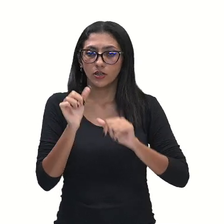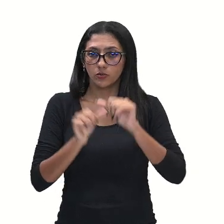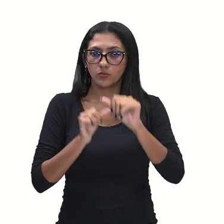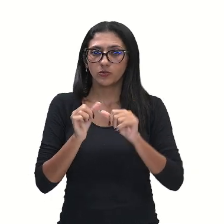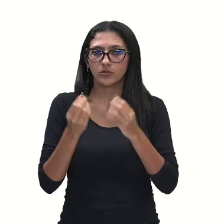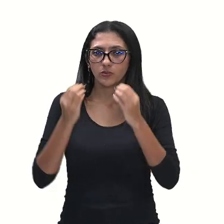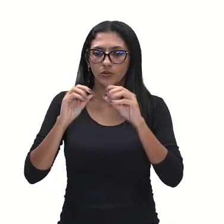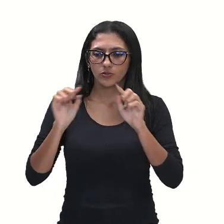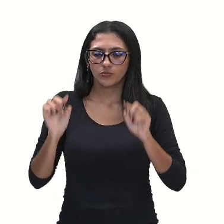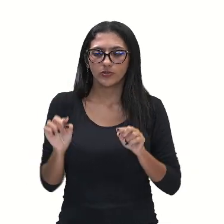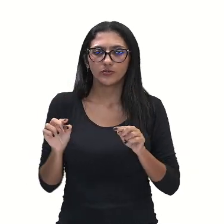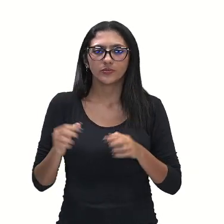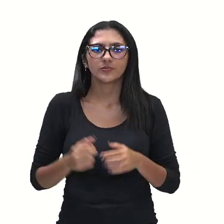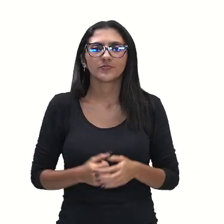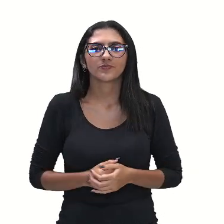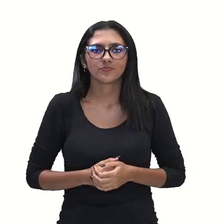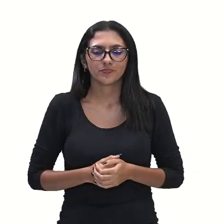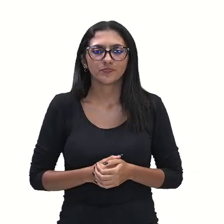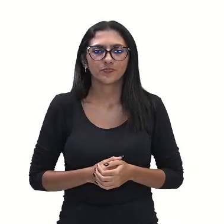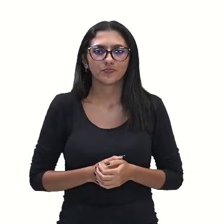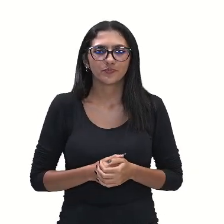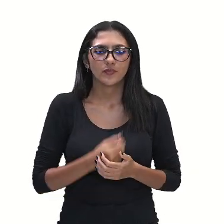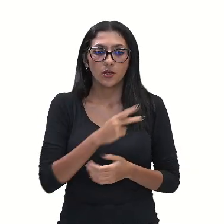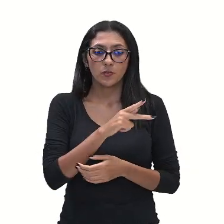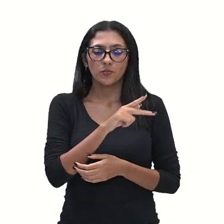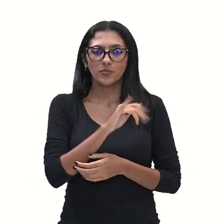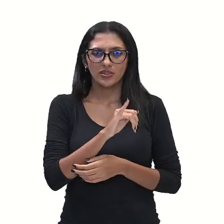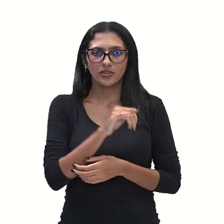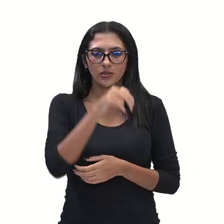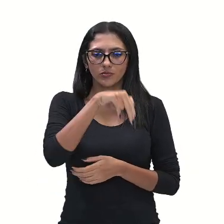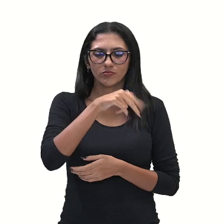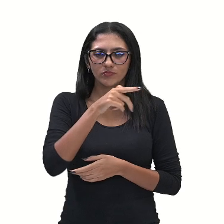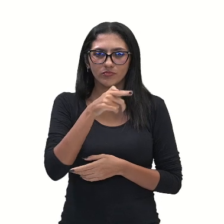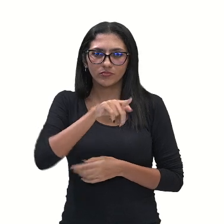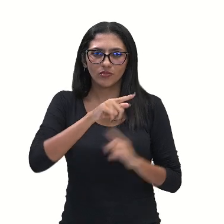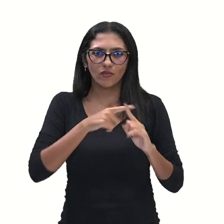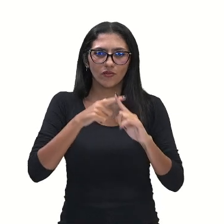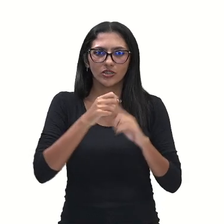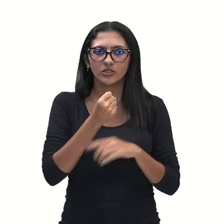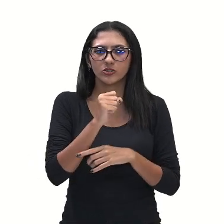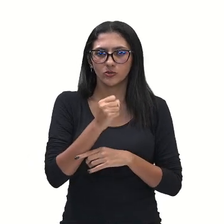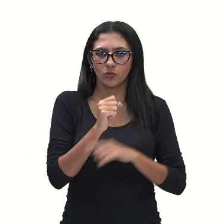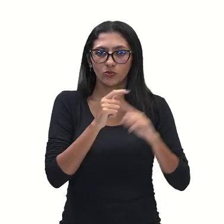Então, aqui eu tenho π vezes 8, que multiplica 8 mais 10.